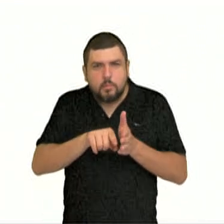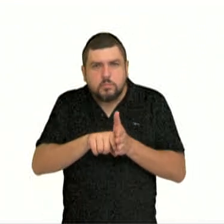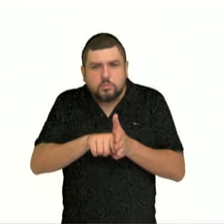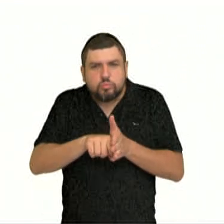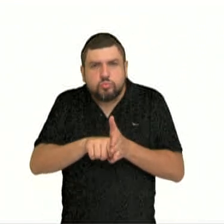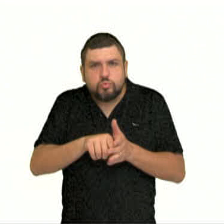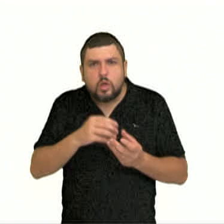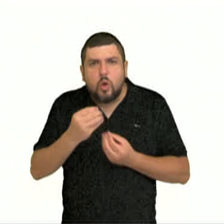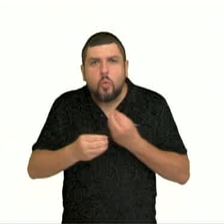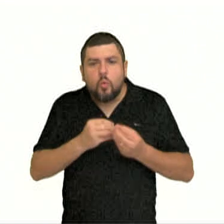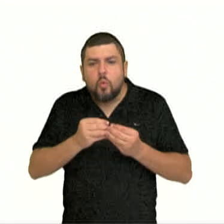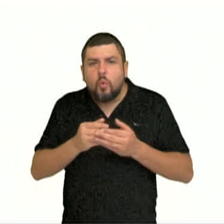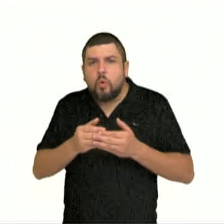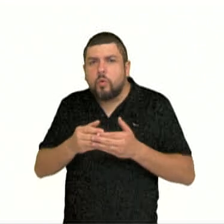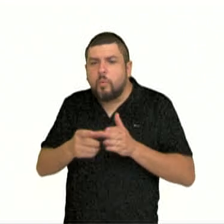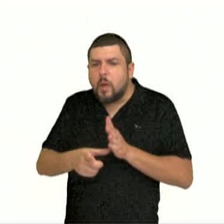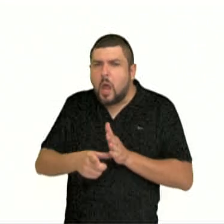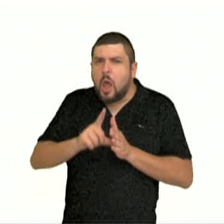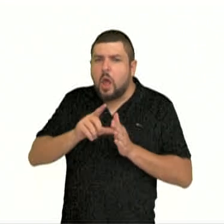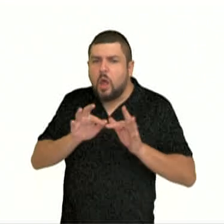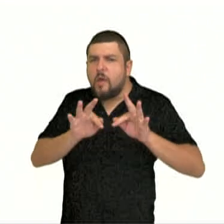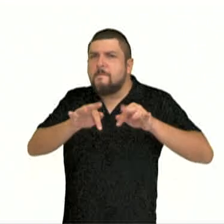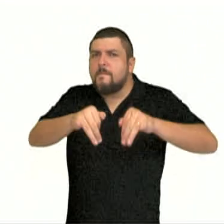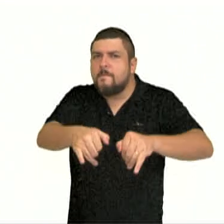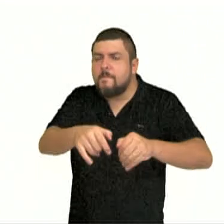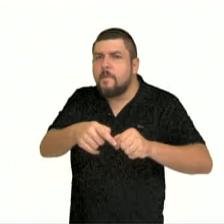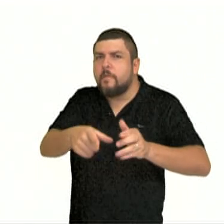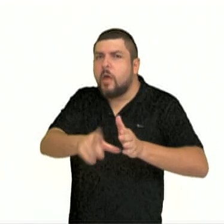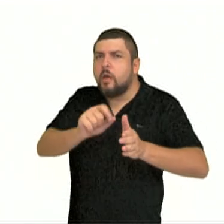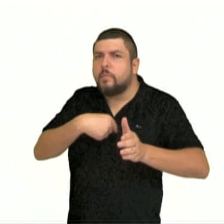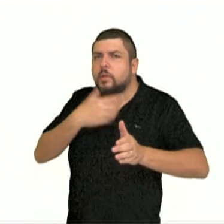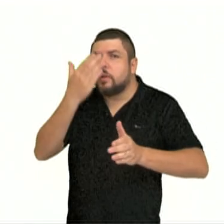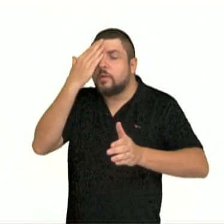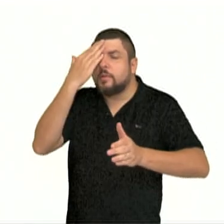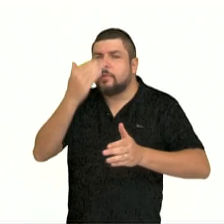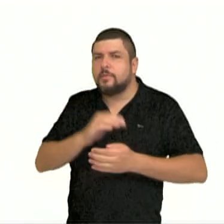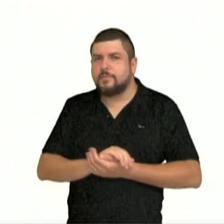olhando a resenha de alguma coisa? Ah, eu sabia. Então, homenagem.